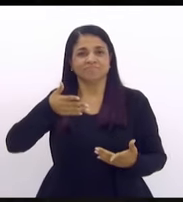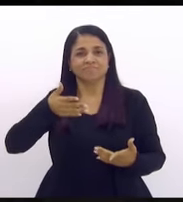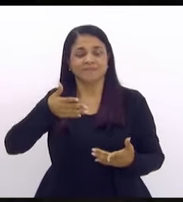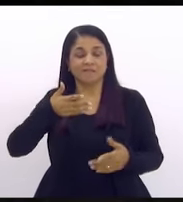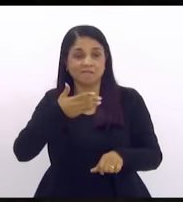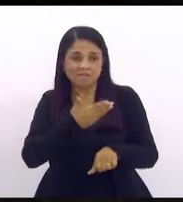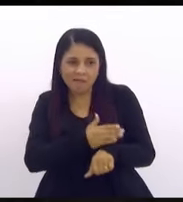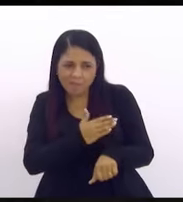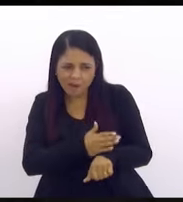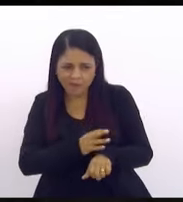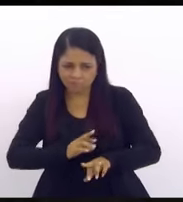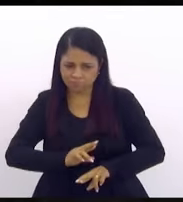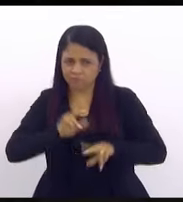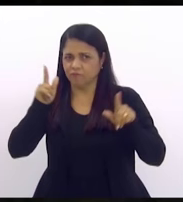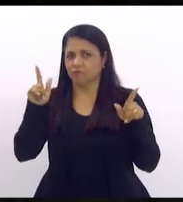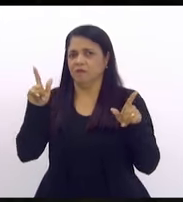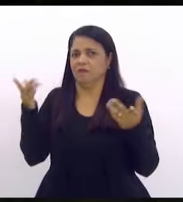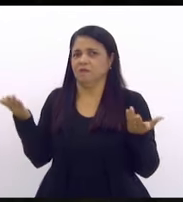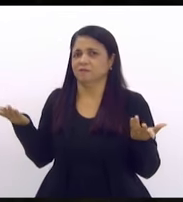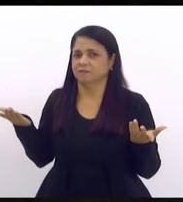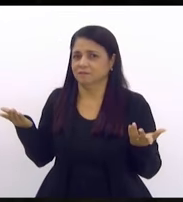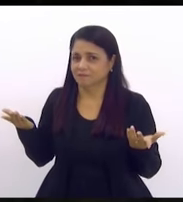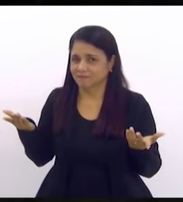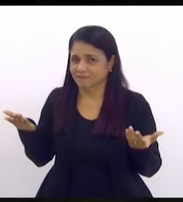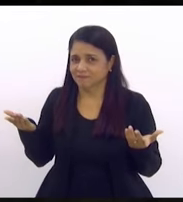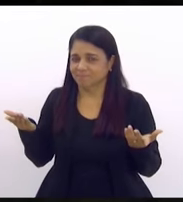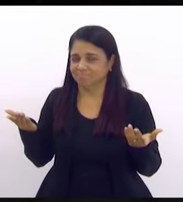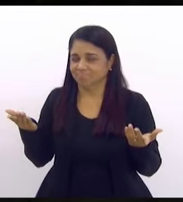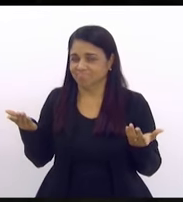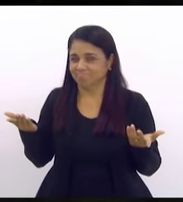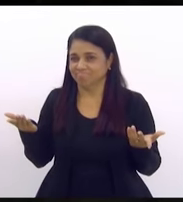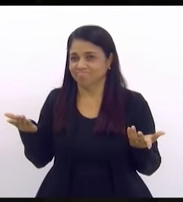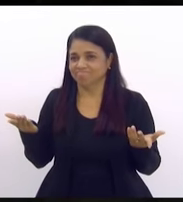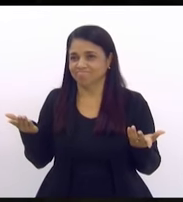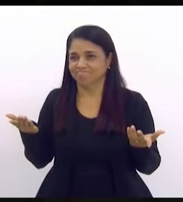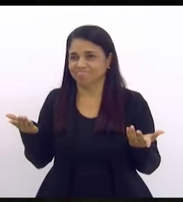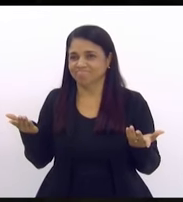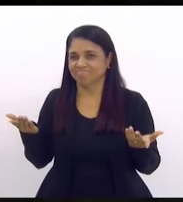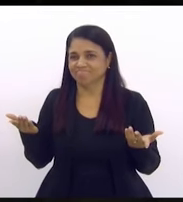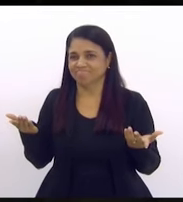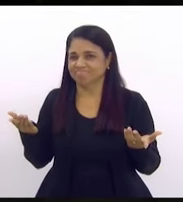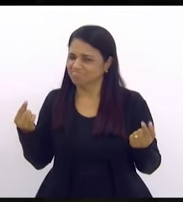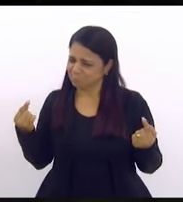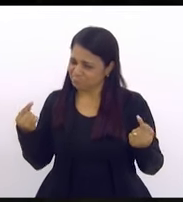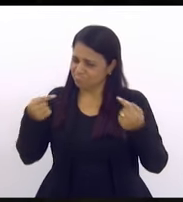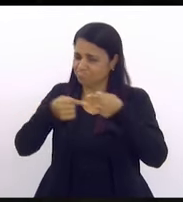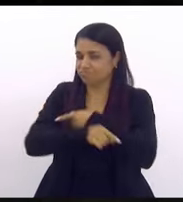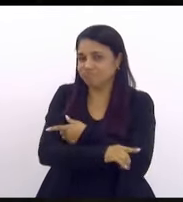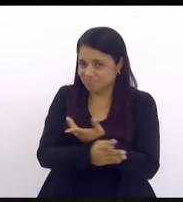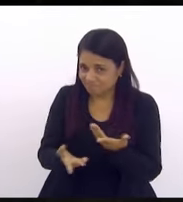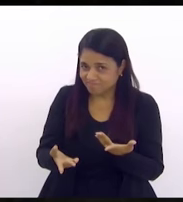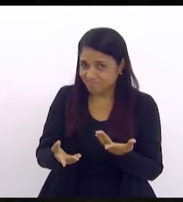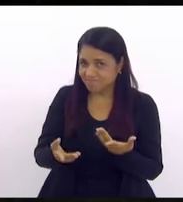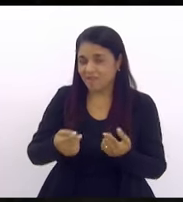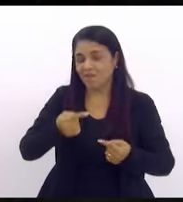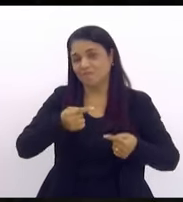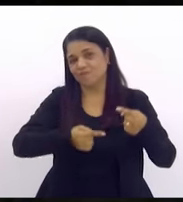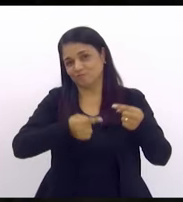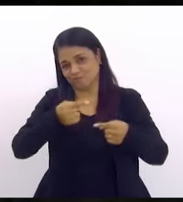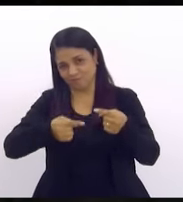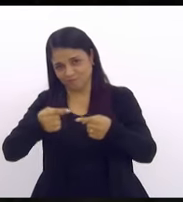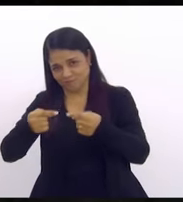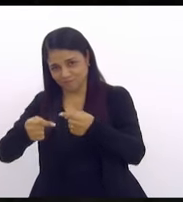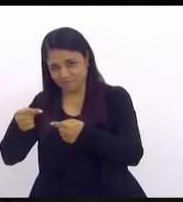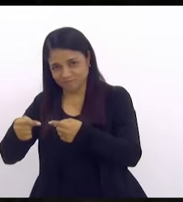demonstra isso né e enfim é uma um um um uma discussão aí que eu sei